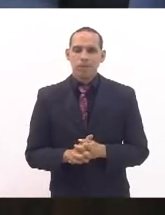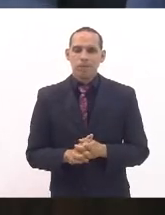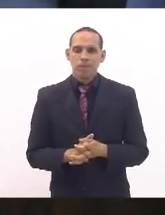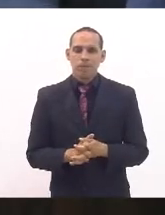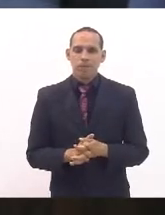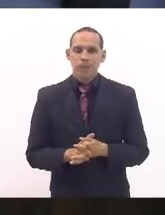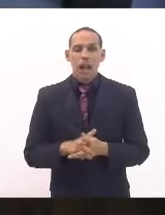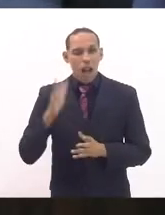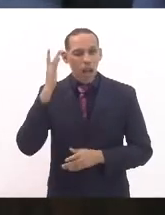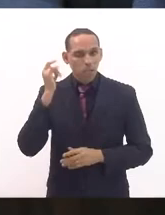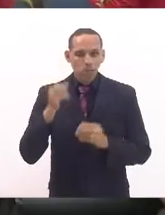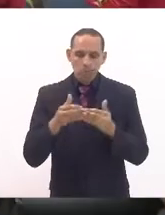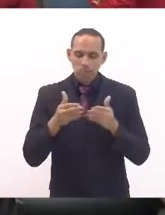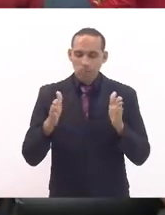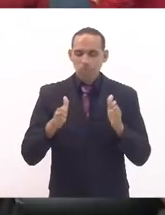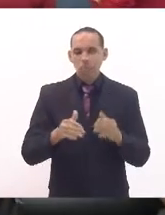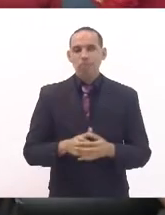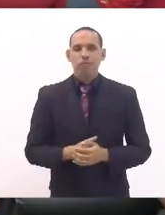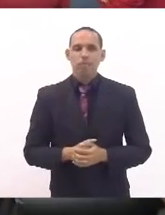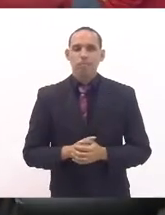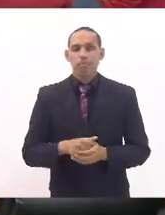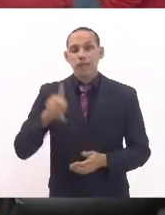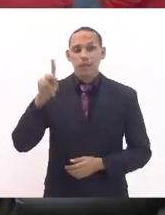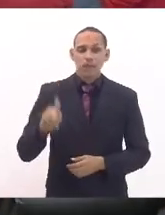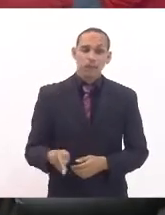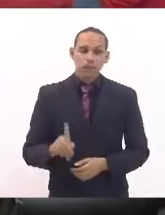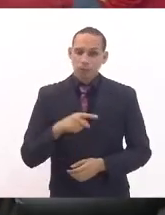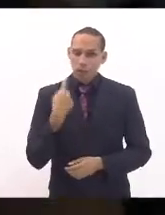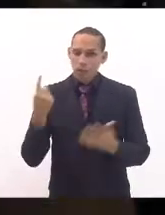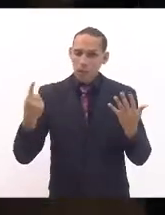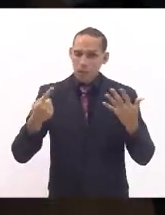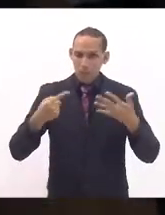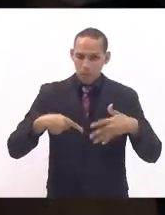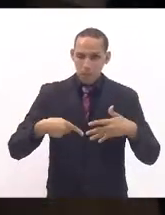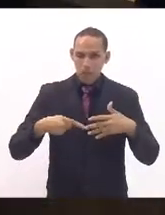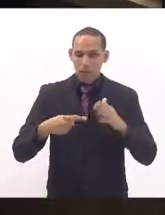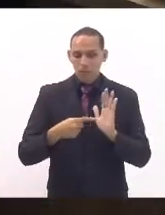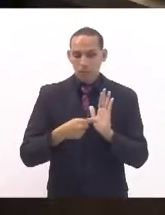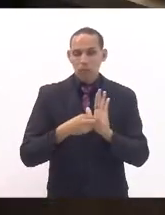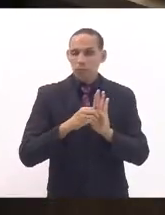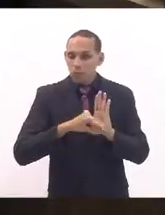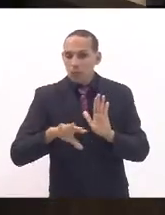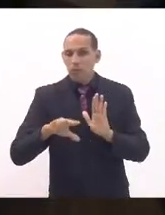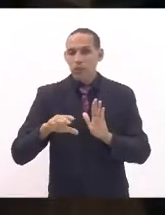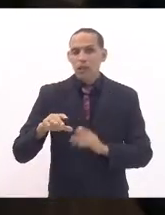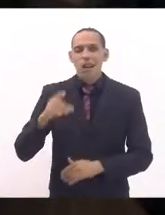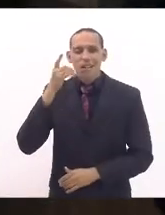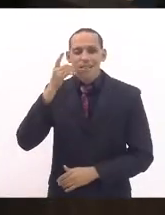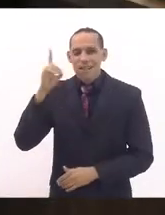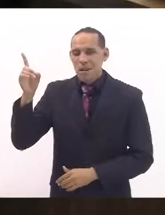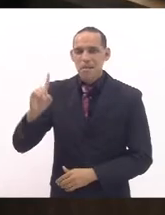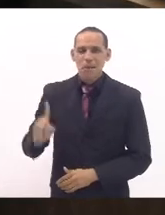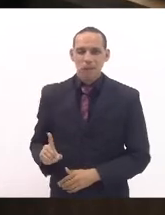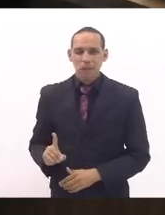Vai estar lá amanhã. Presidente, nós do PSOL indicamos a deputada Dani Monteiro